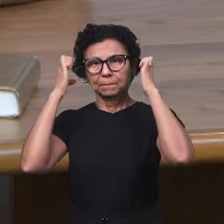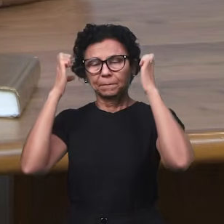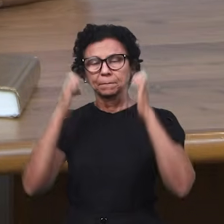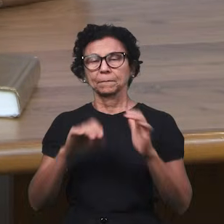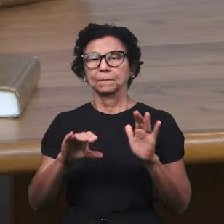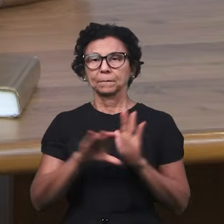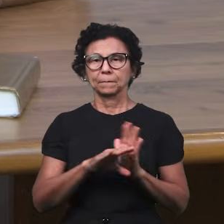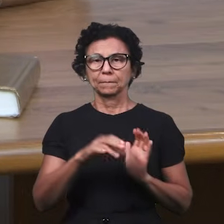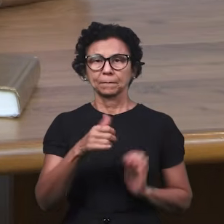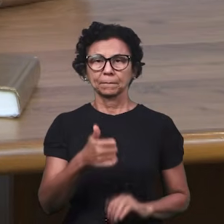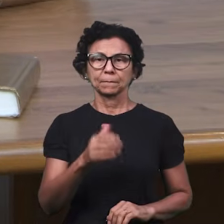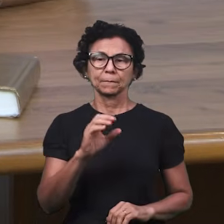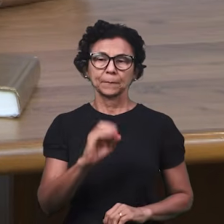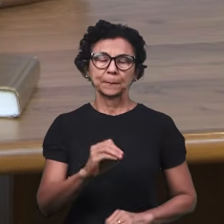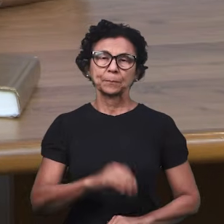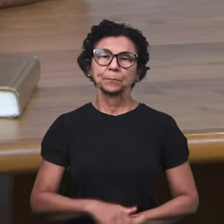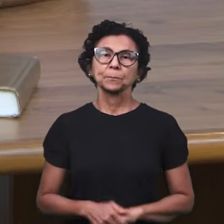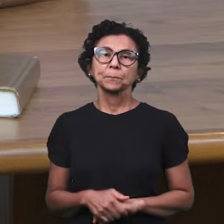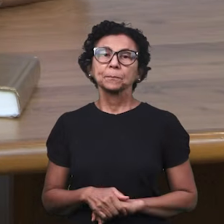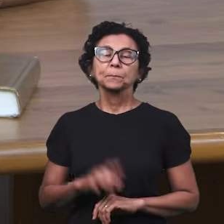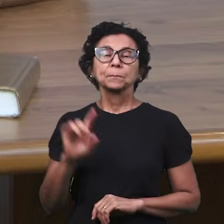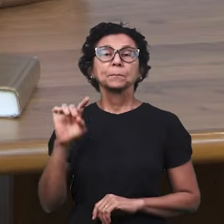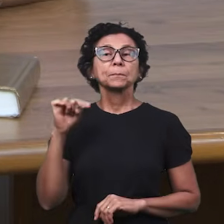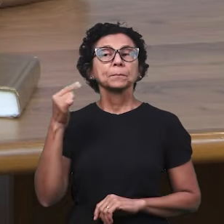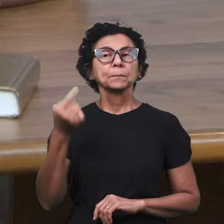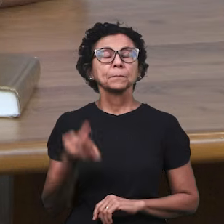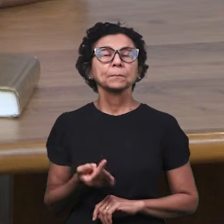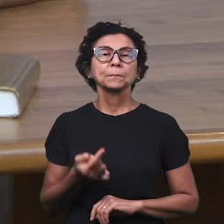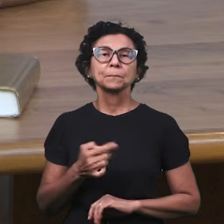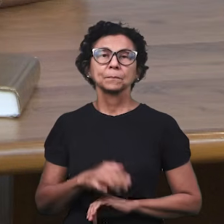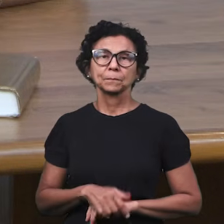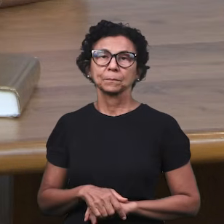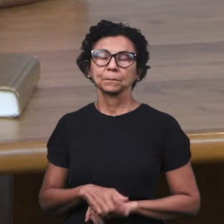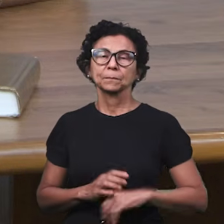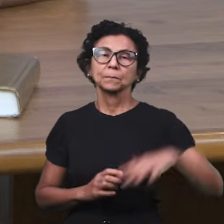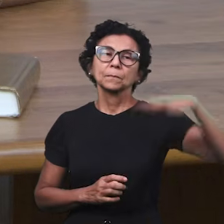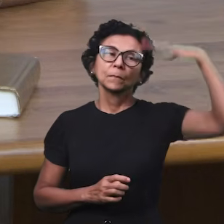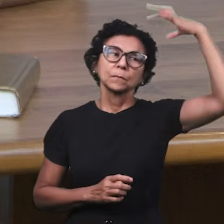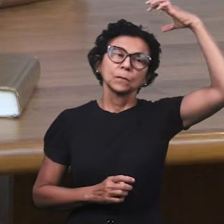Capítulo 10. Depois disto, pôs o rei